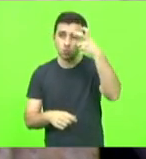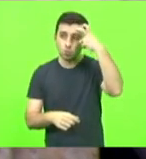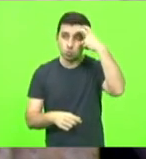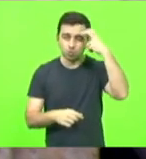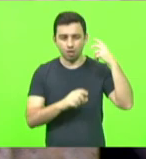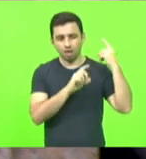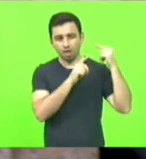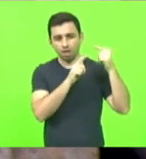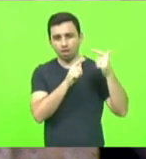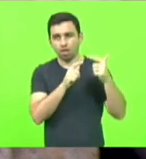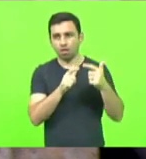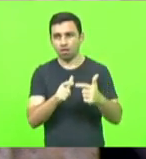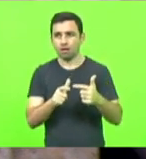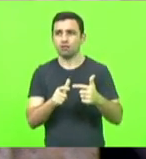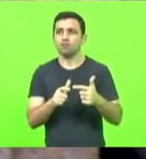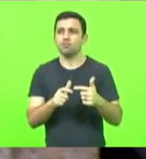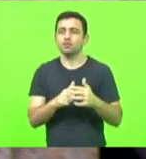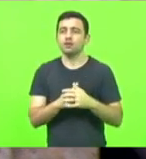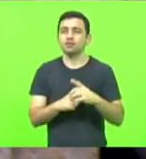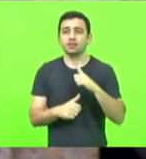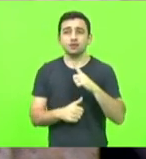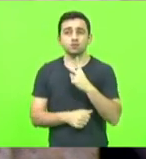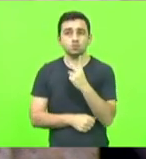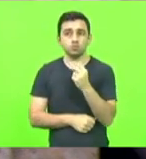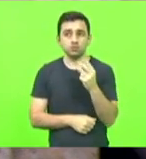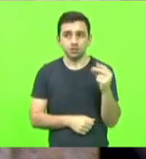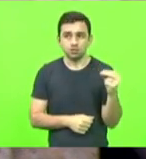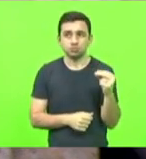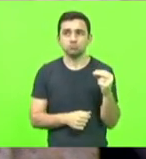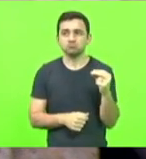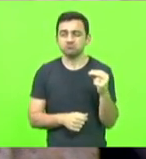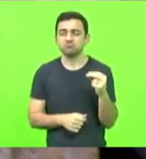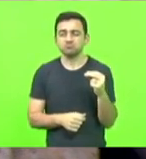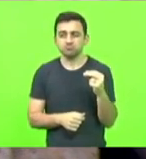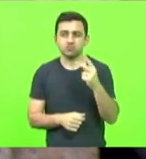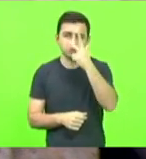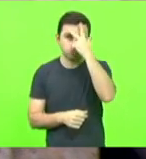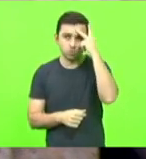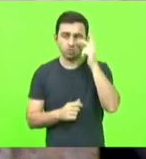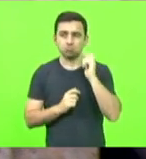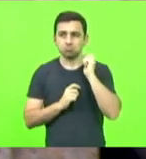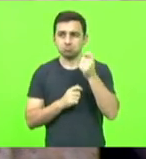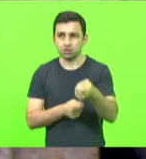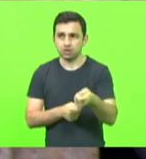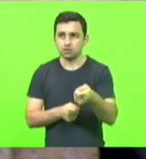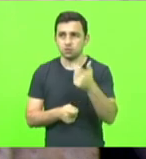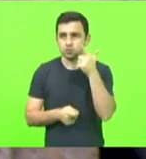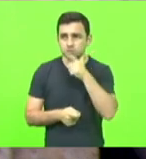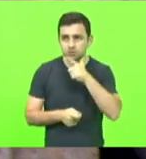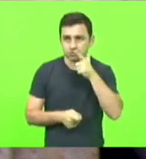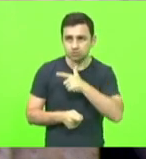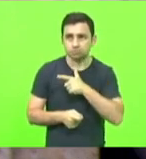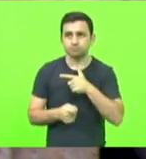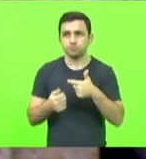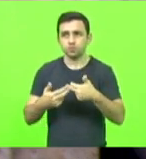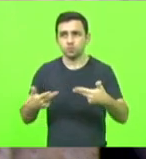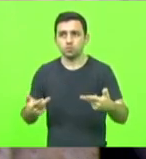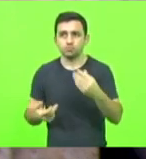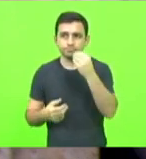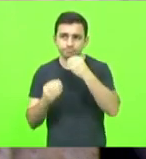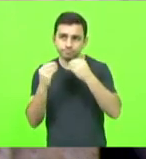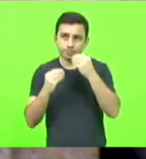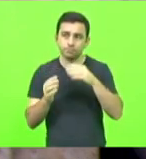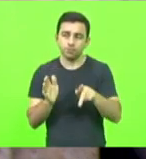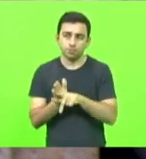para filho, e são 200 pescadores que extraem o sustento para suas famílias. Aqui está uma licença, conforme a portaria número